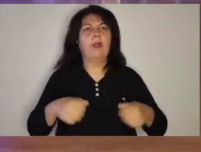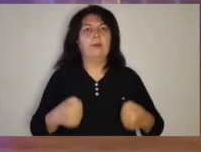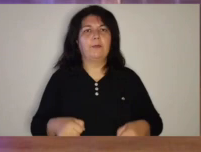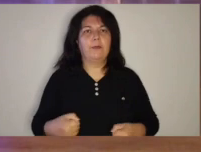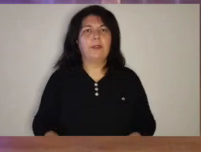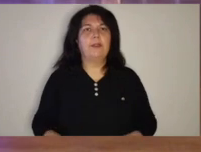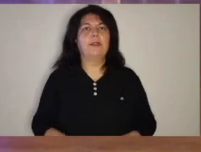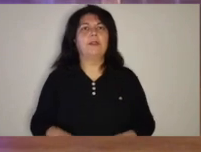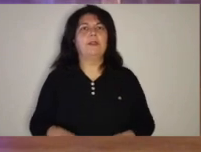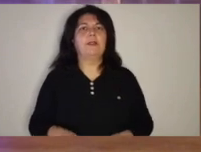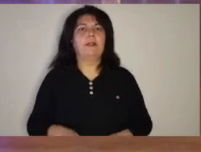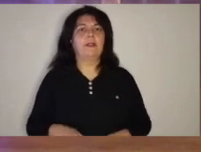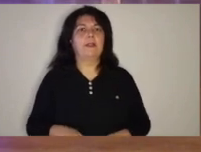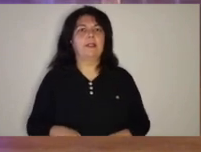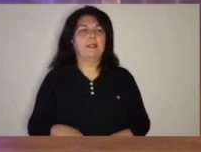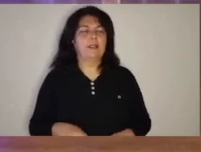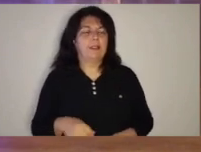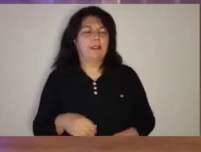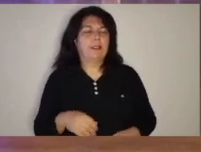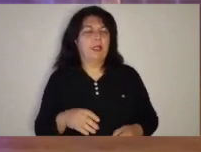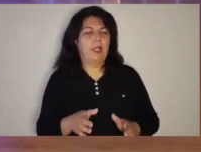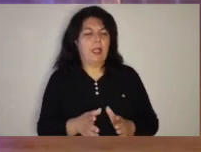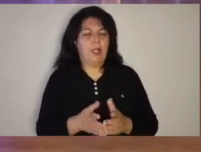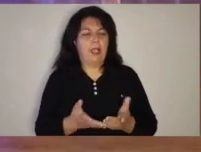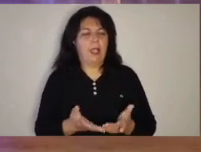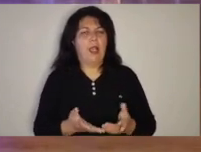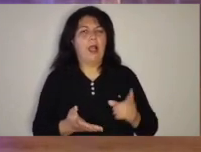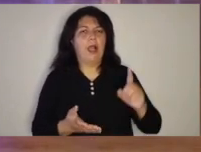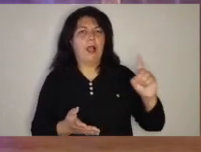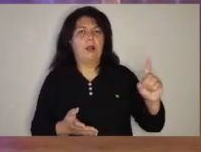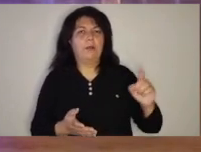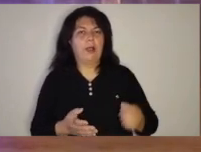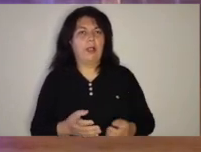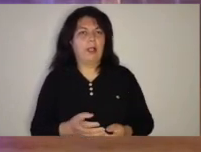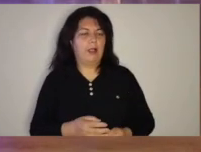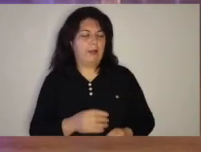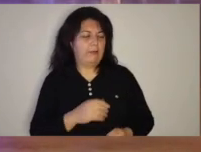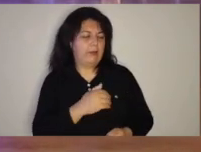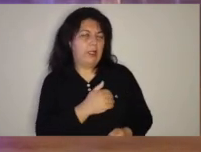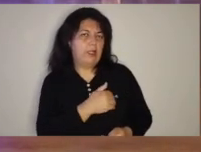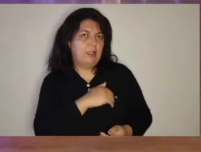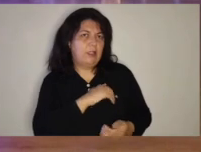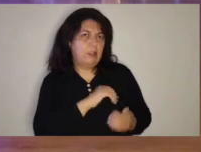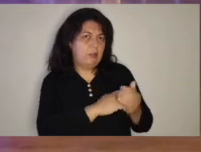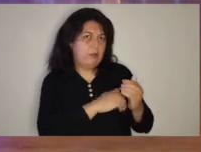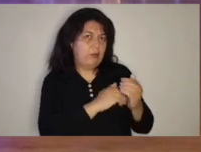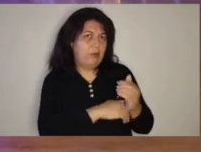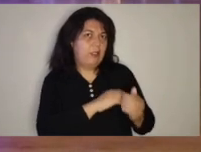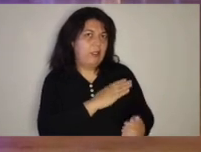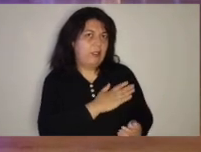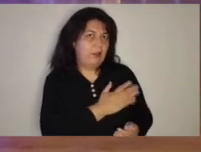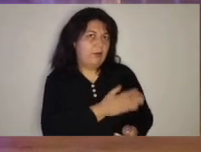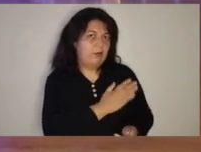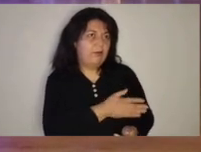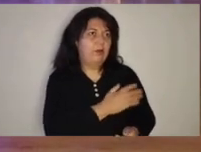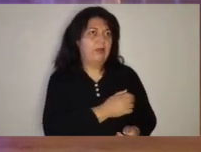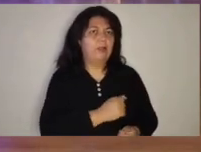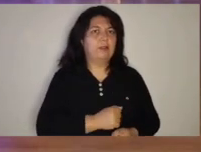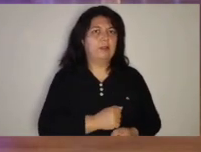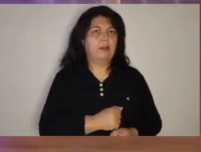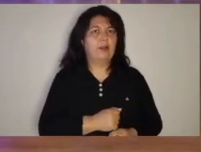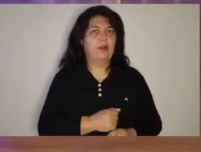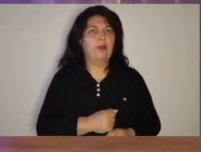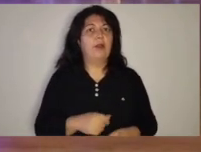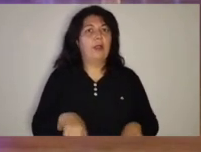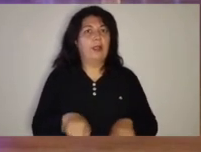abençoada, irmãos, você tem que esconder a palavra no coração para não pecar contra Deus e